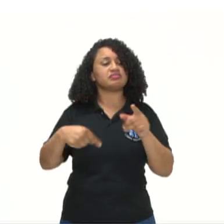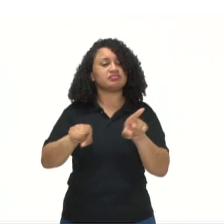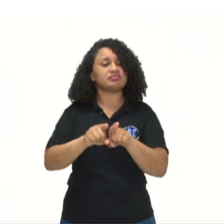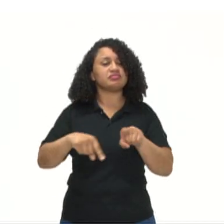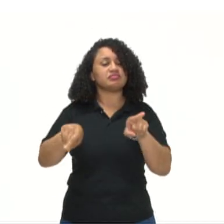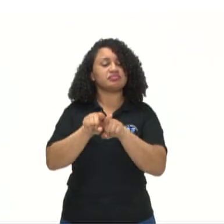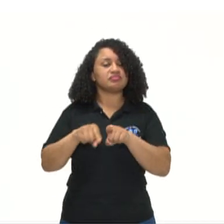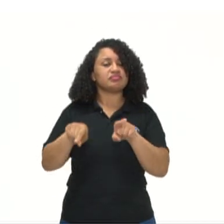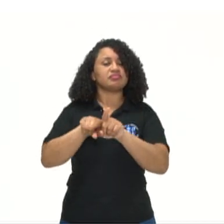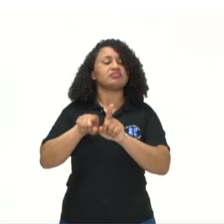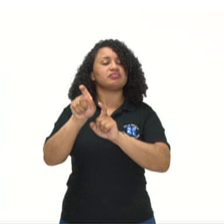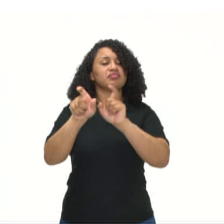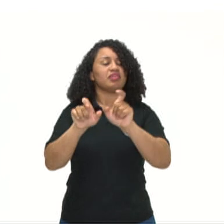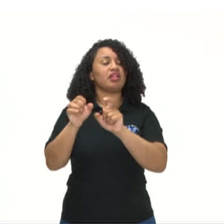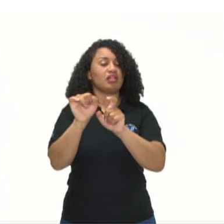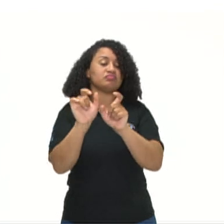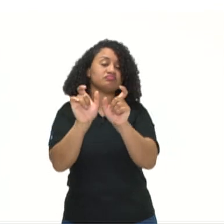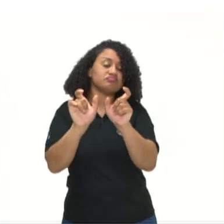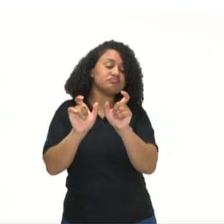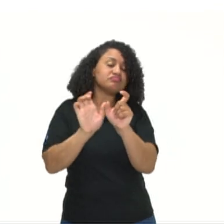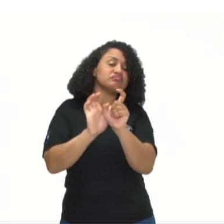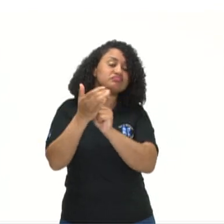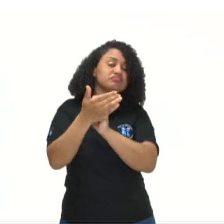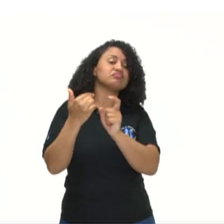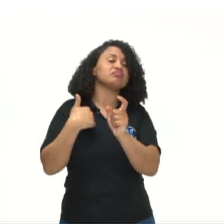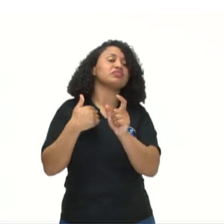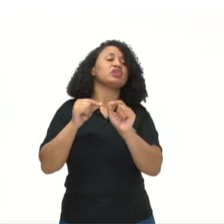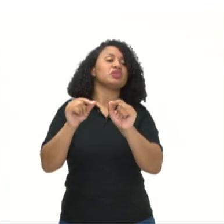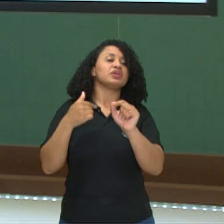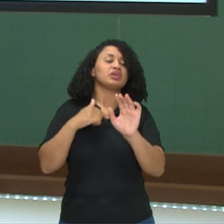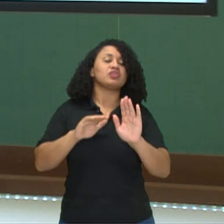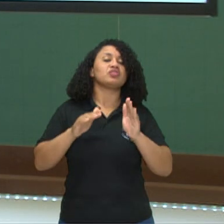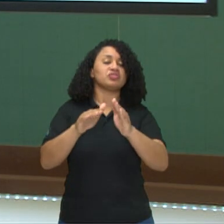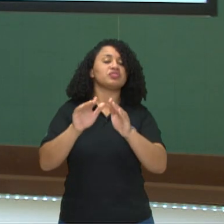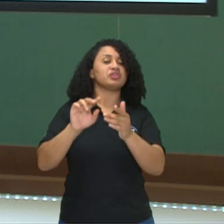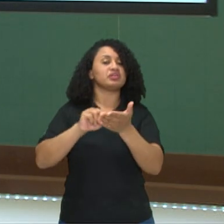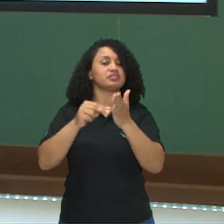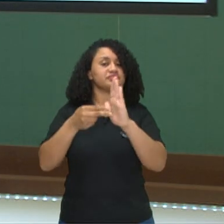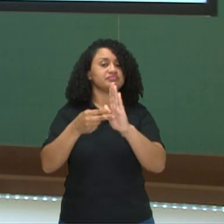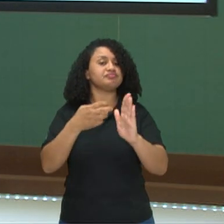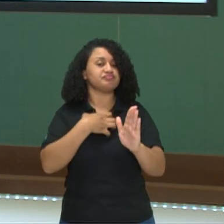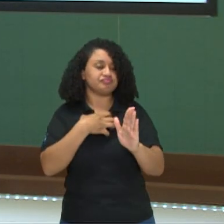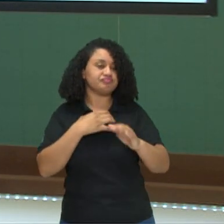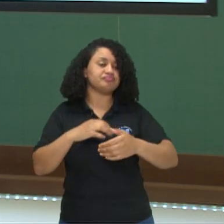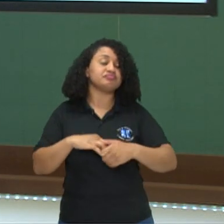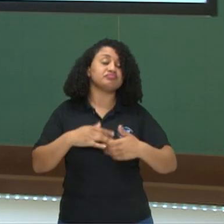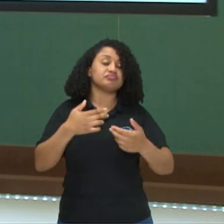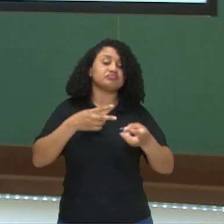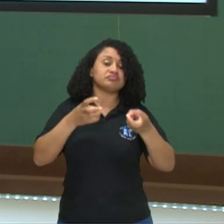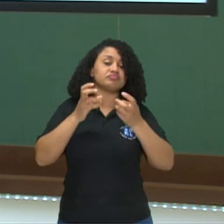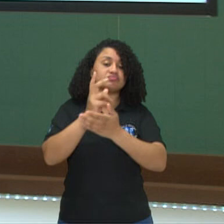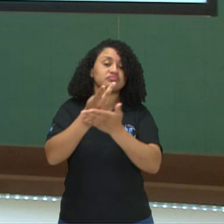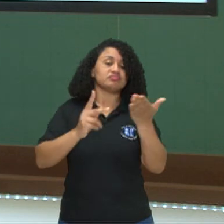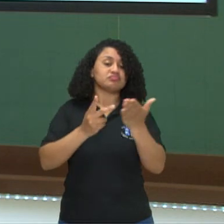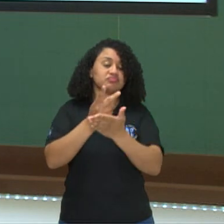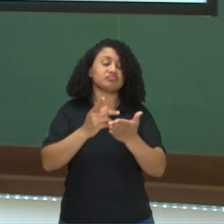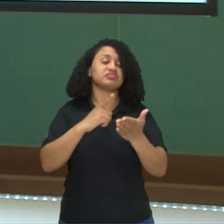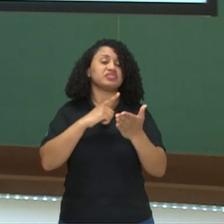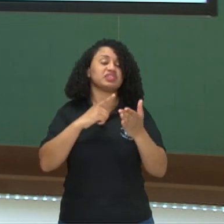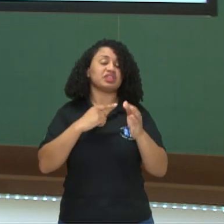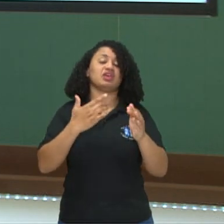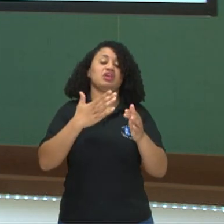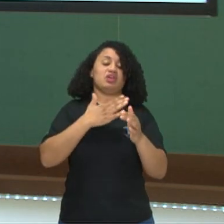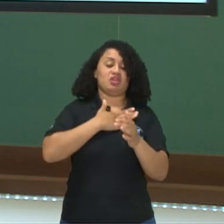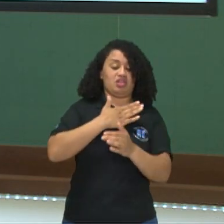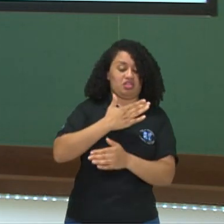ou expressão para enfatizar o sentido. Então nós percebemos ali no poema, né, que ele diz uma parte de